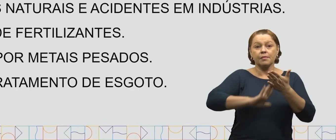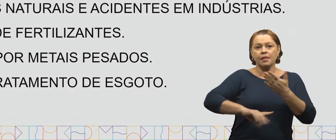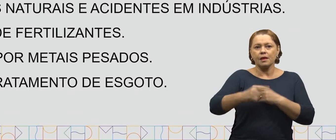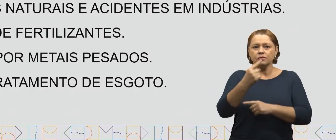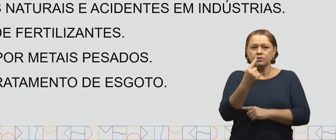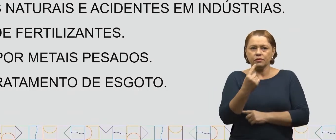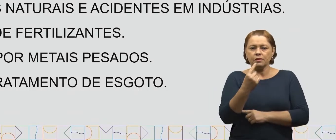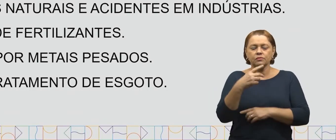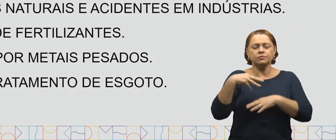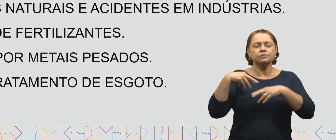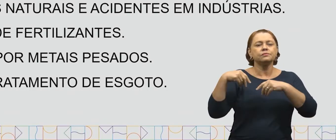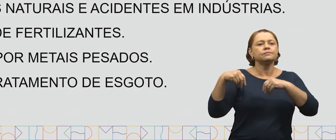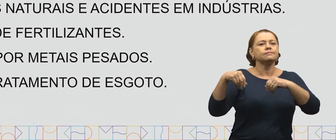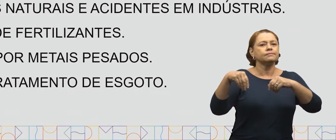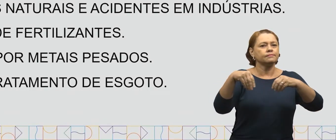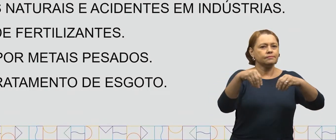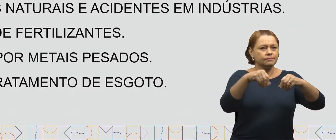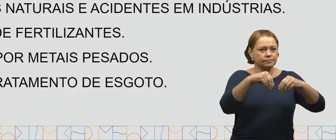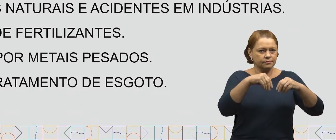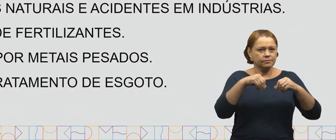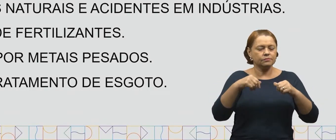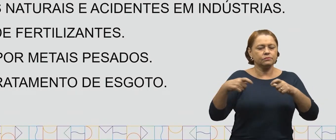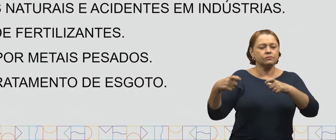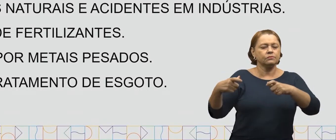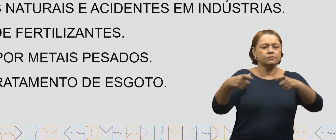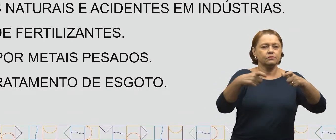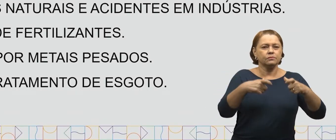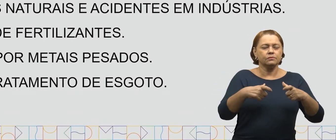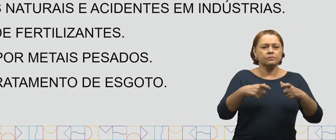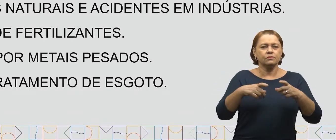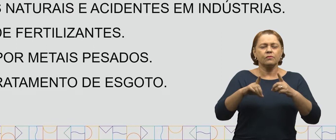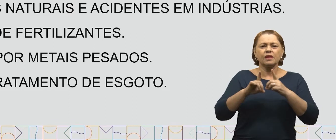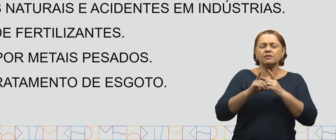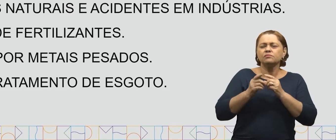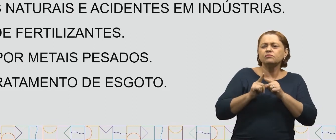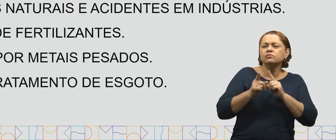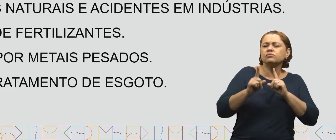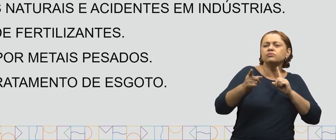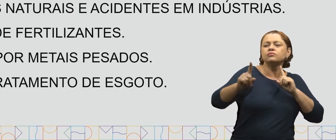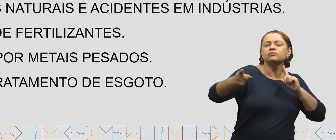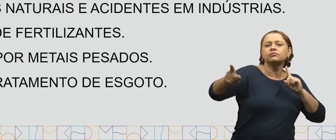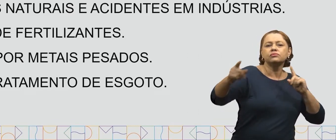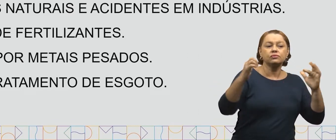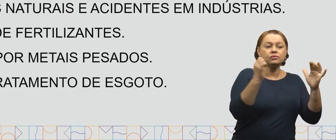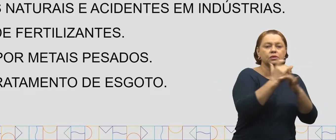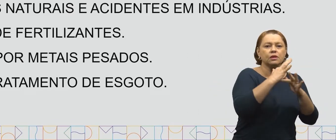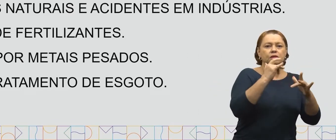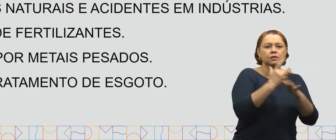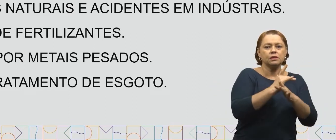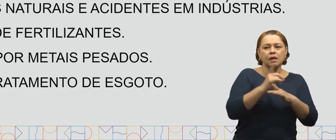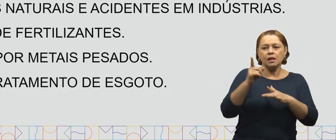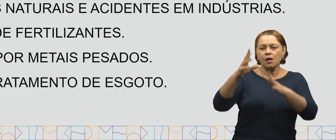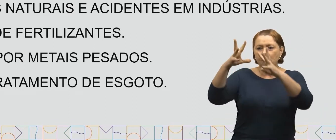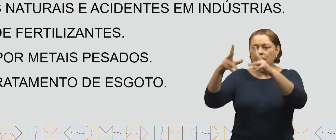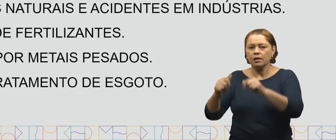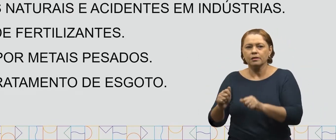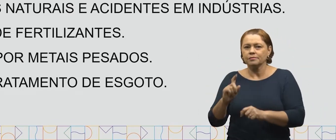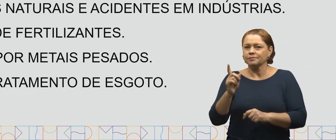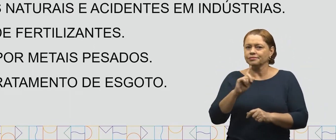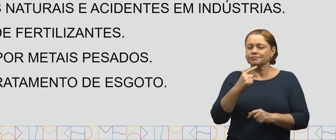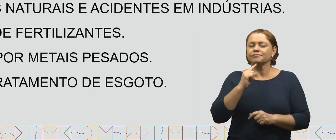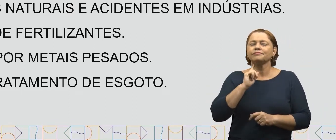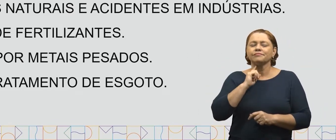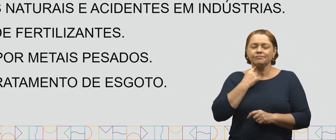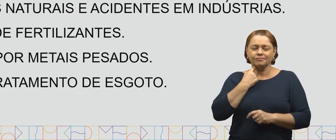Atividade 1. Os solos das regiões distantes de grandes centros urbanos não estão livres de contaminação. É